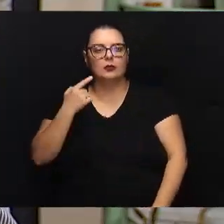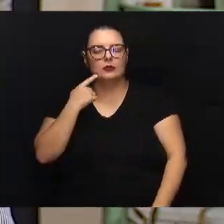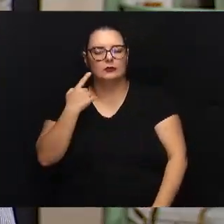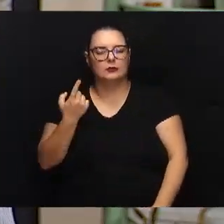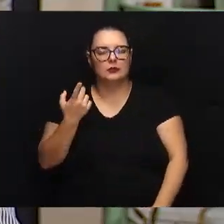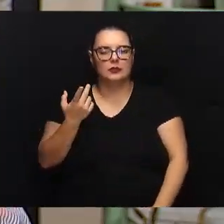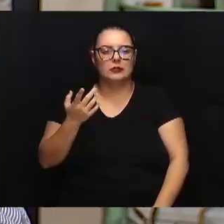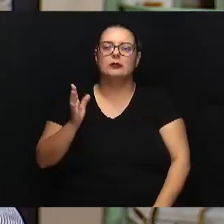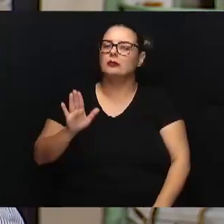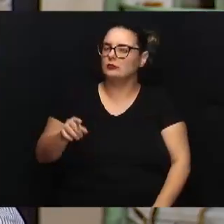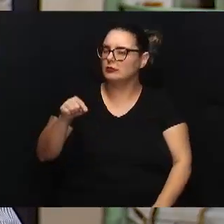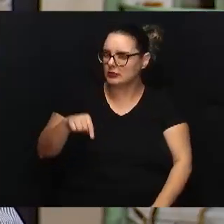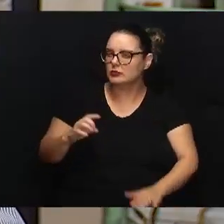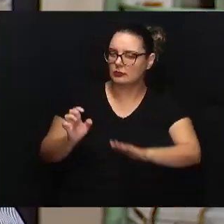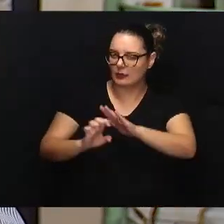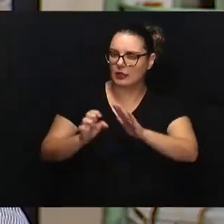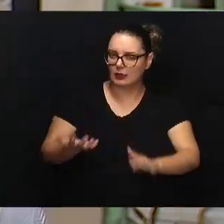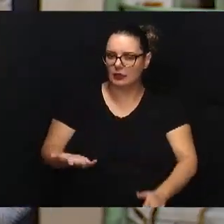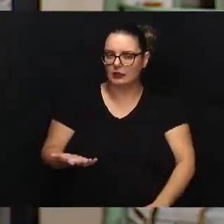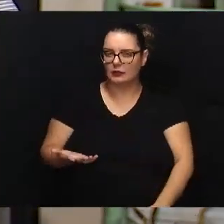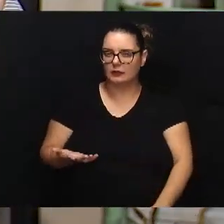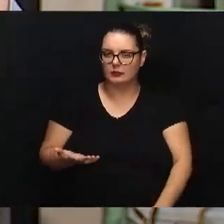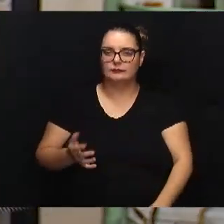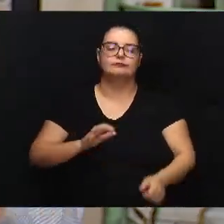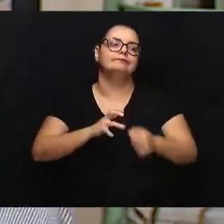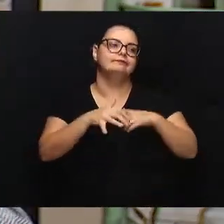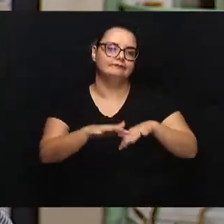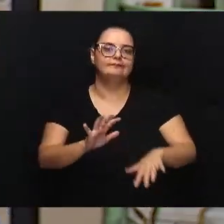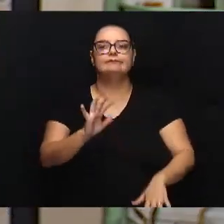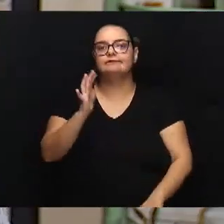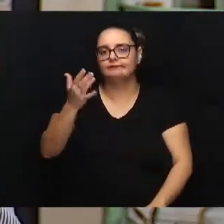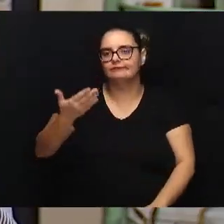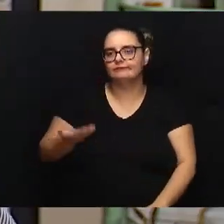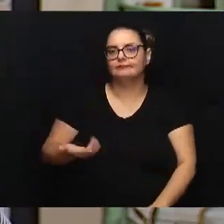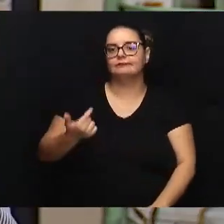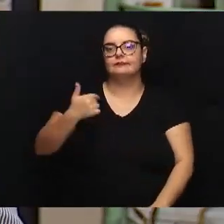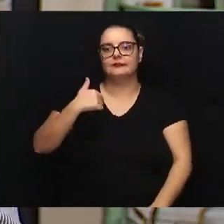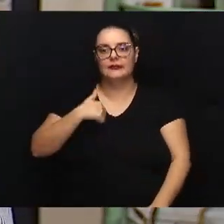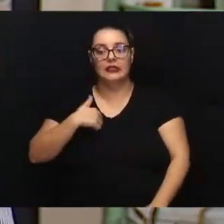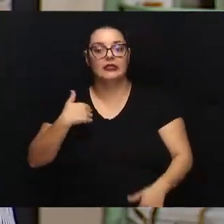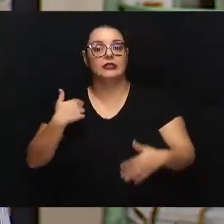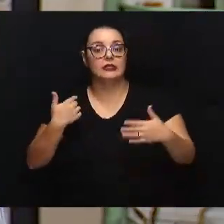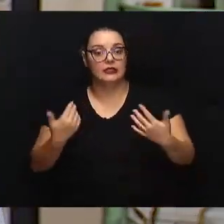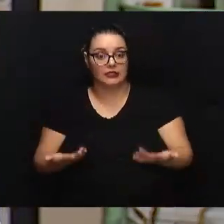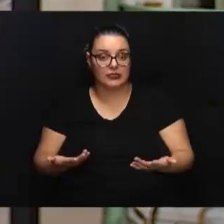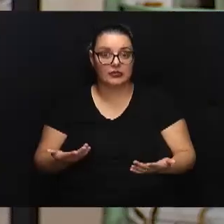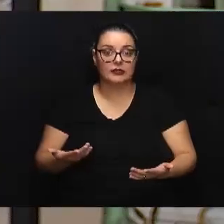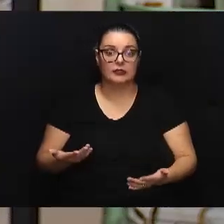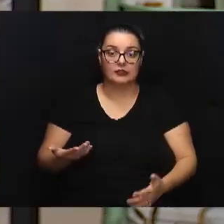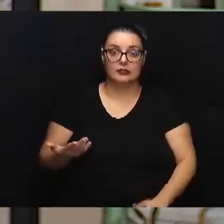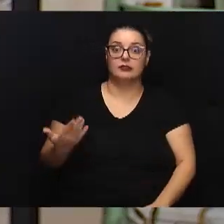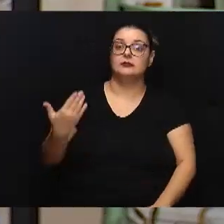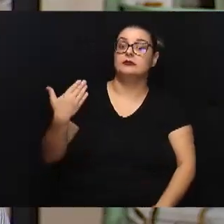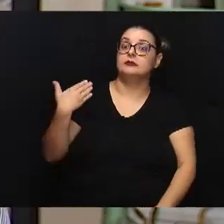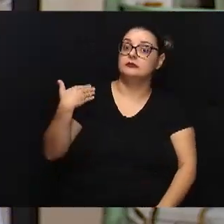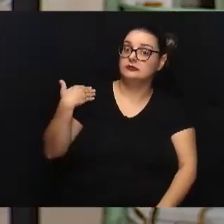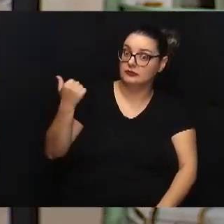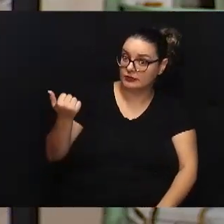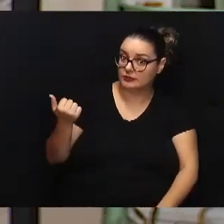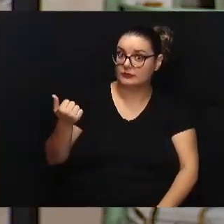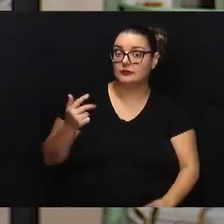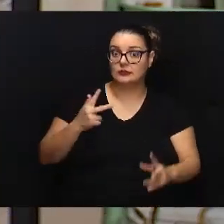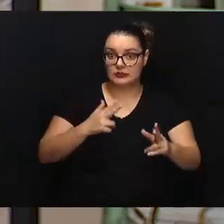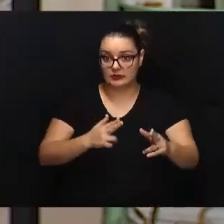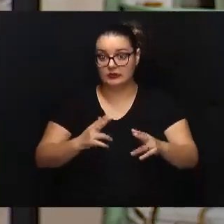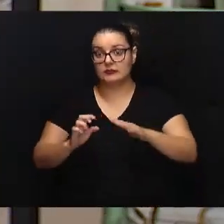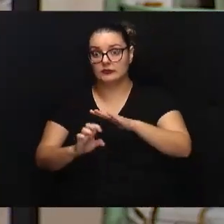empresa, a pandemia aconteceu e eu acabei então sendo chamada por esta mesma empresa num cargo